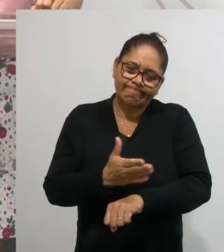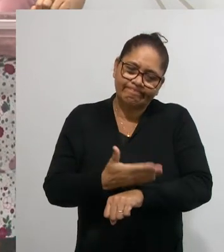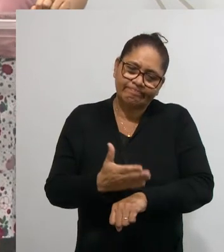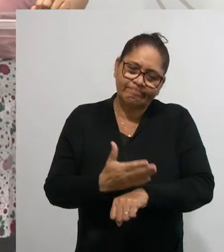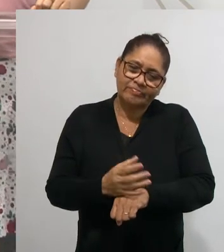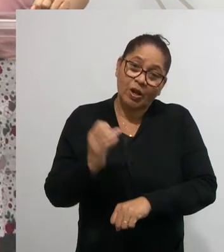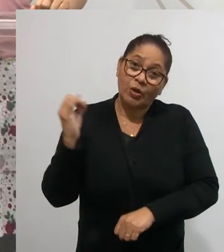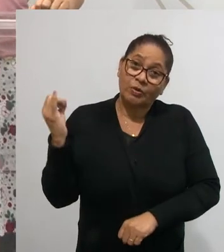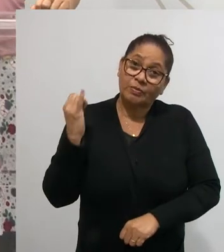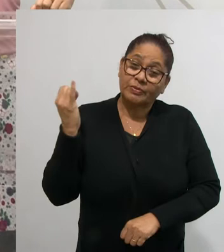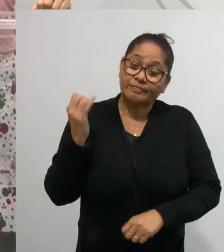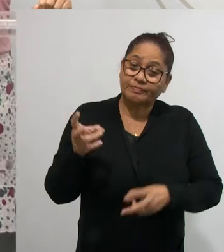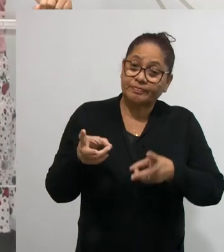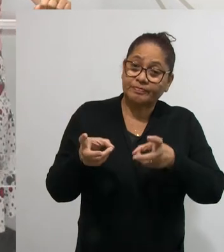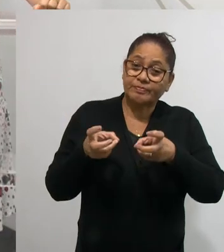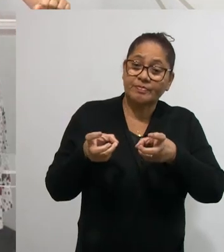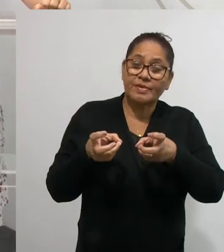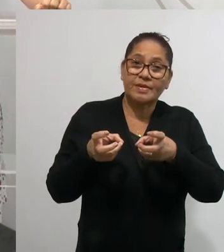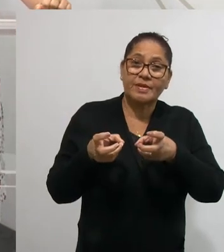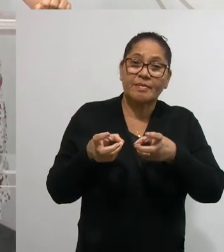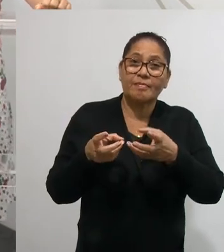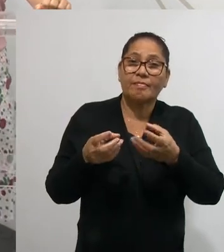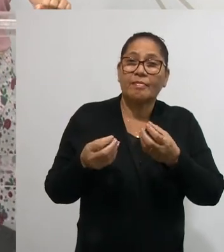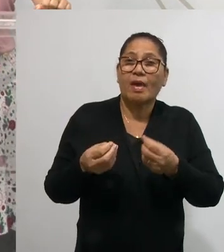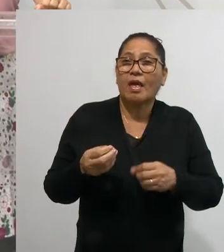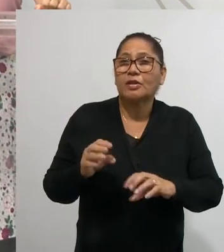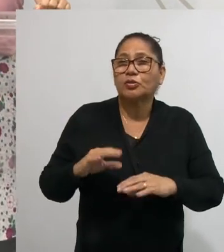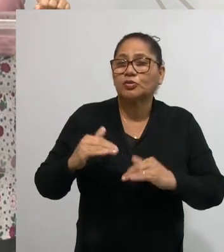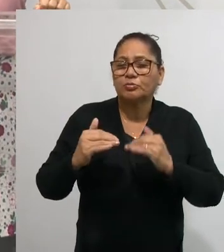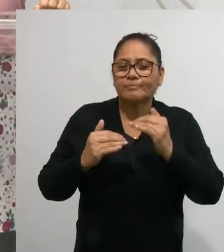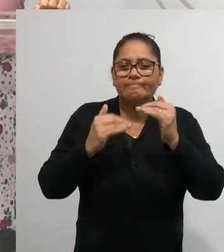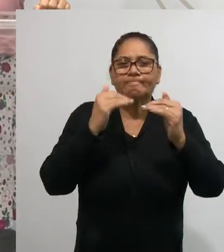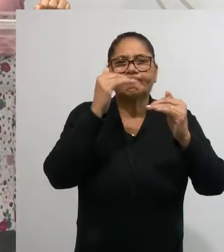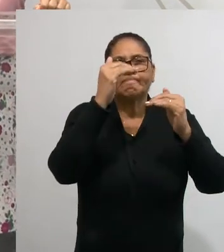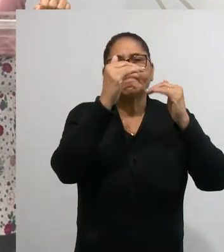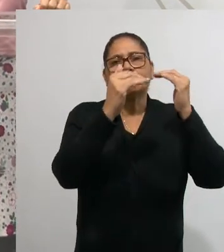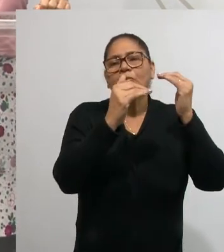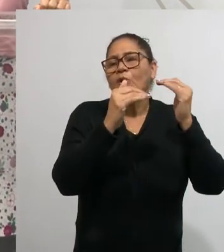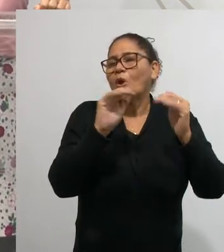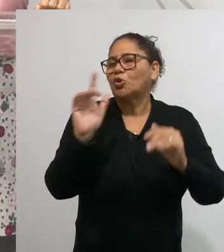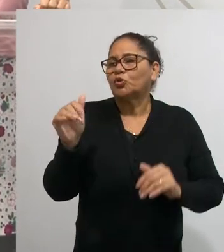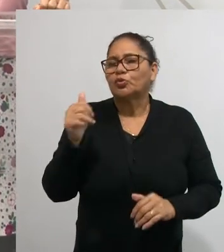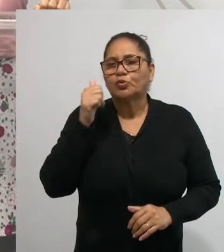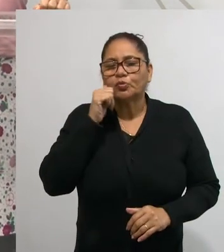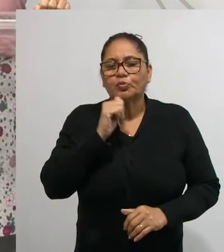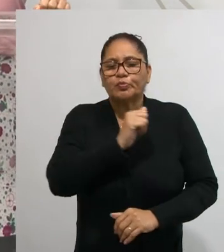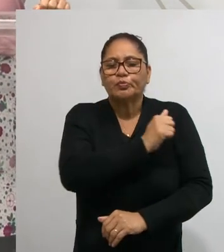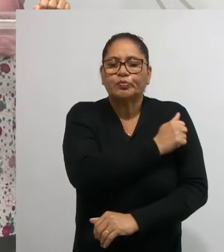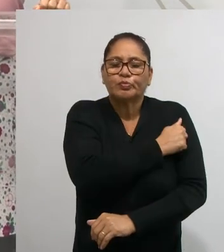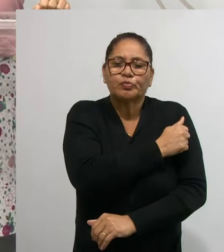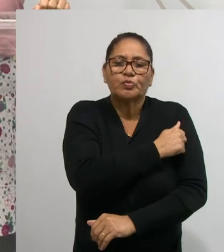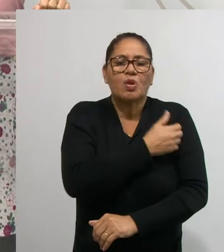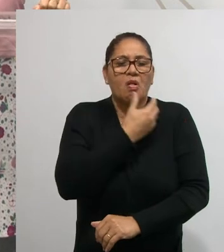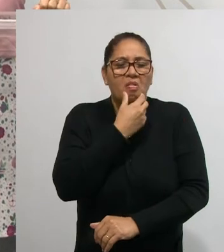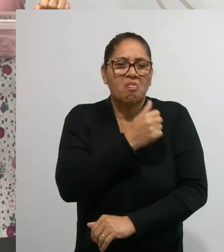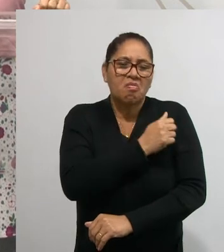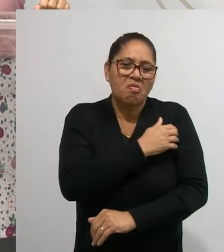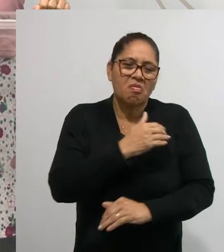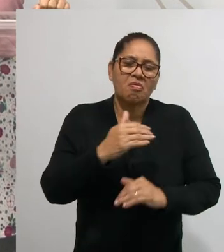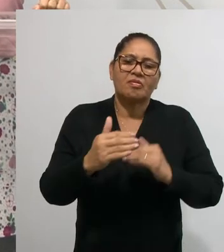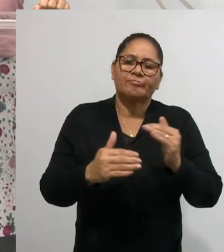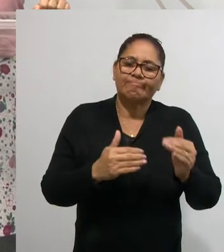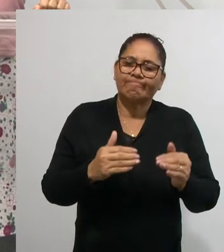é importante perceber que nesse processo de crescimento não só você aluno cresce Nós